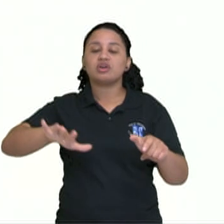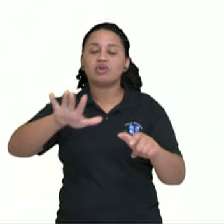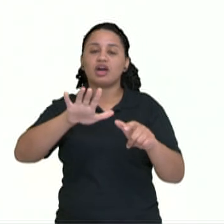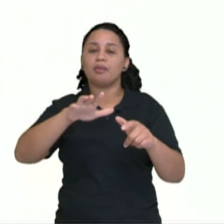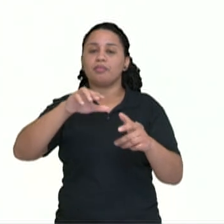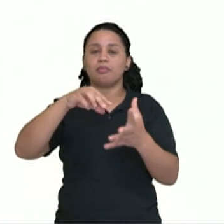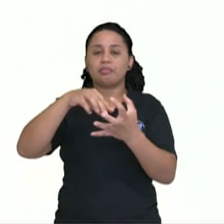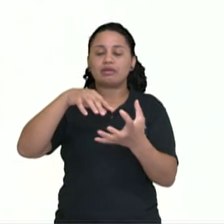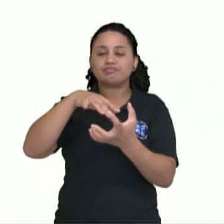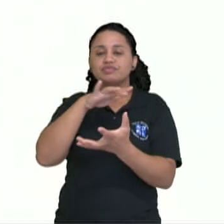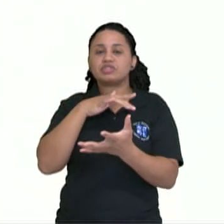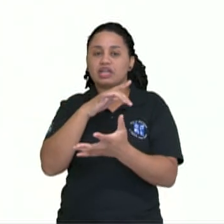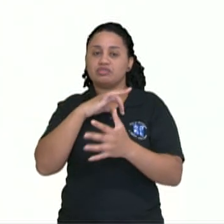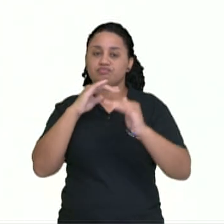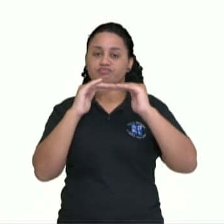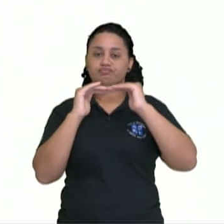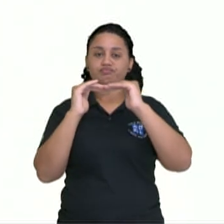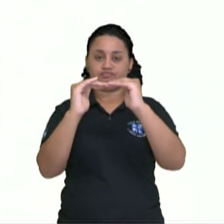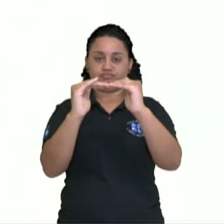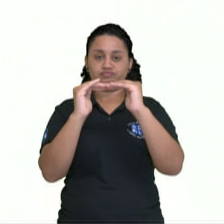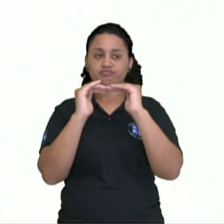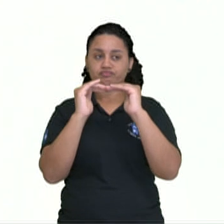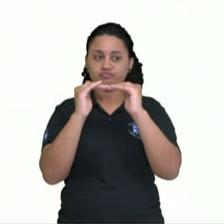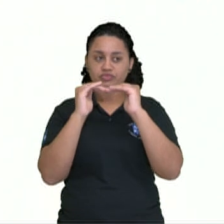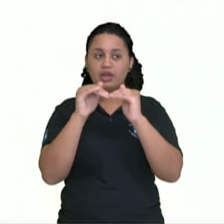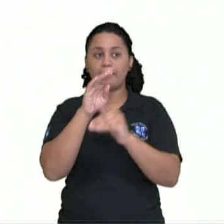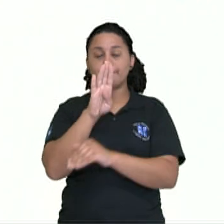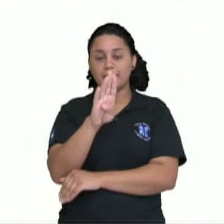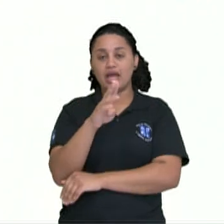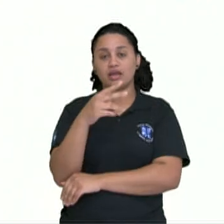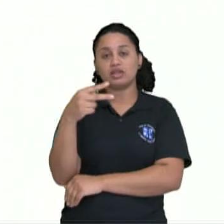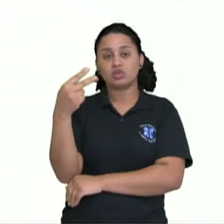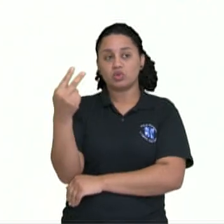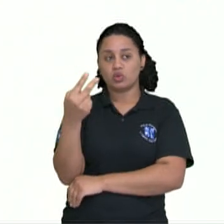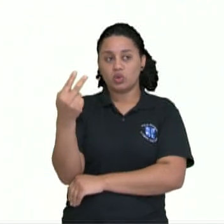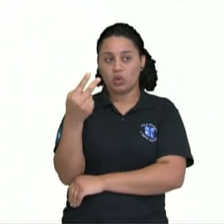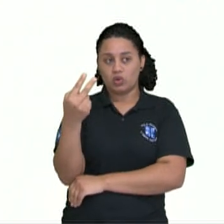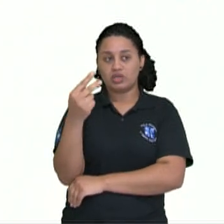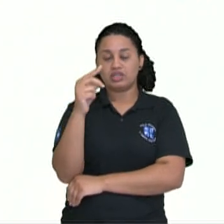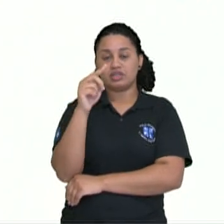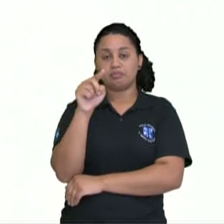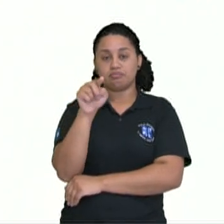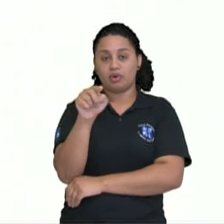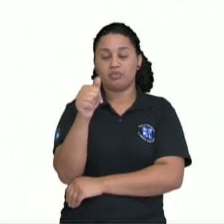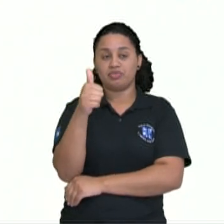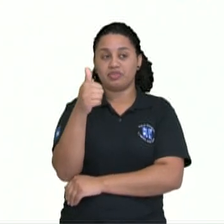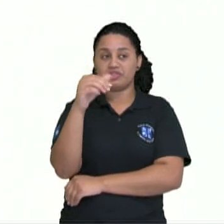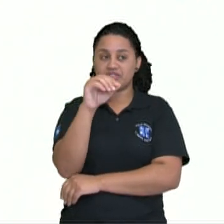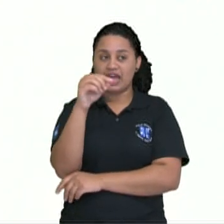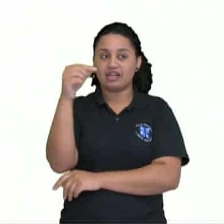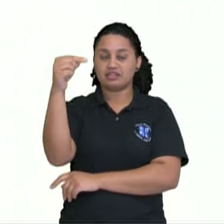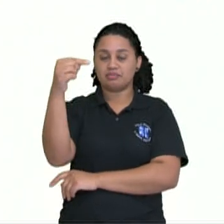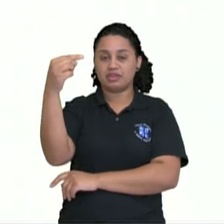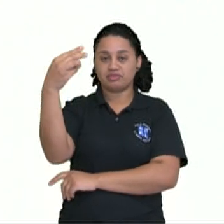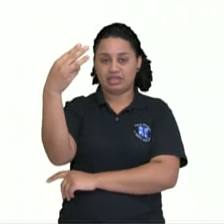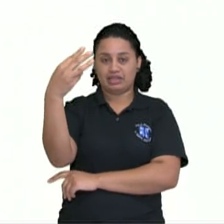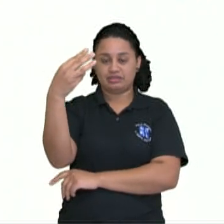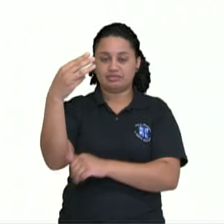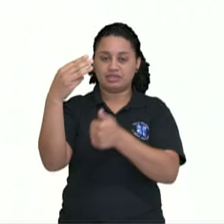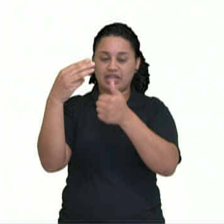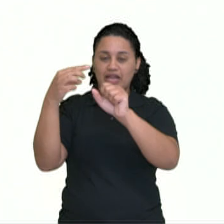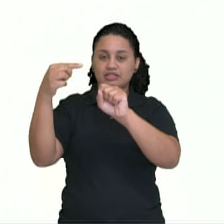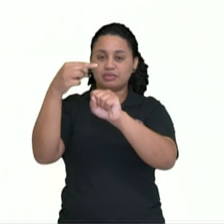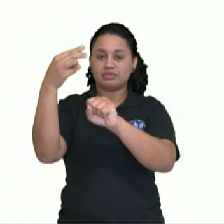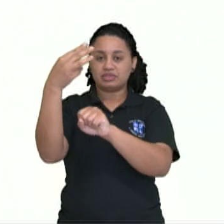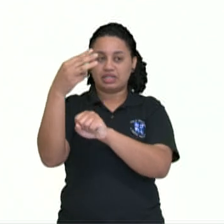magnético uniforme de intensidade B igual a 2,10 elevado a menos 3